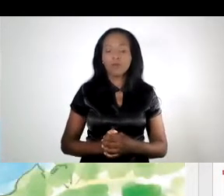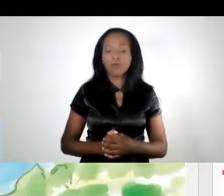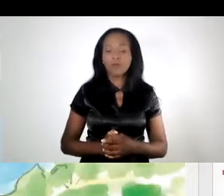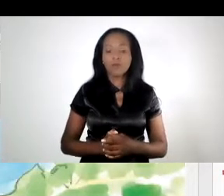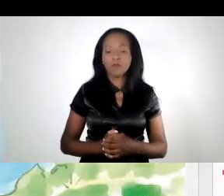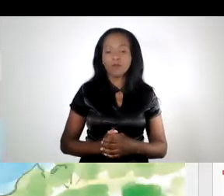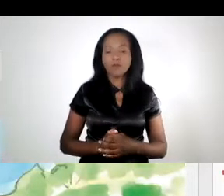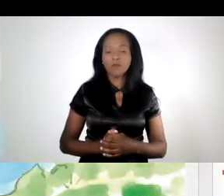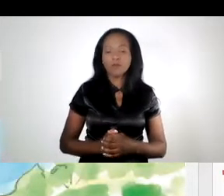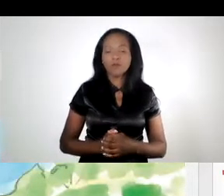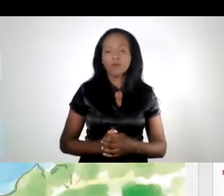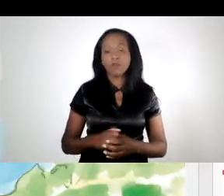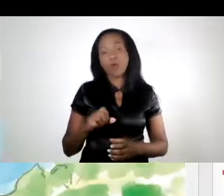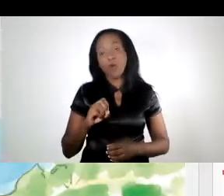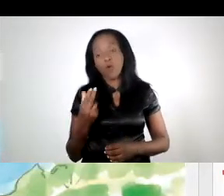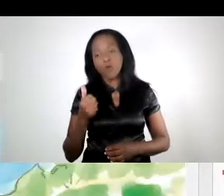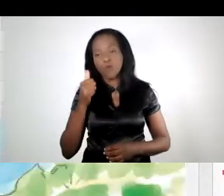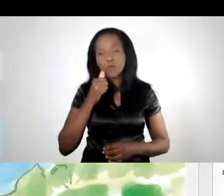Ou voluntária?